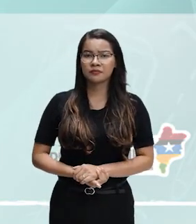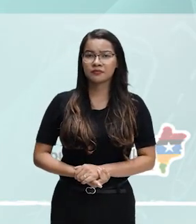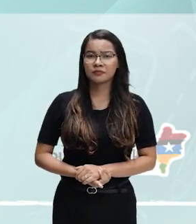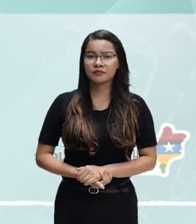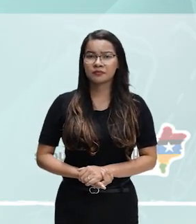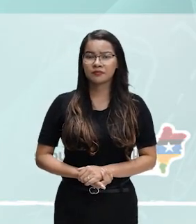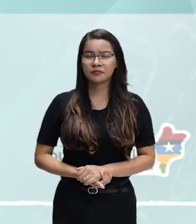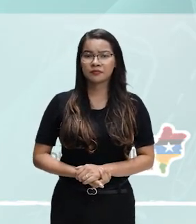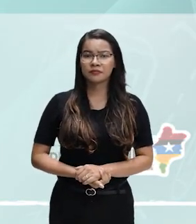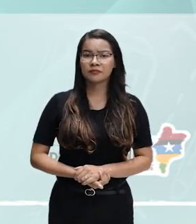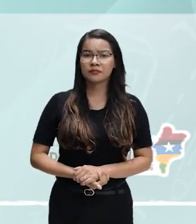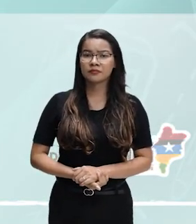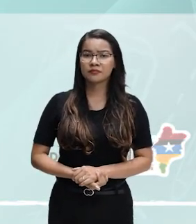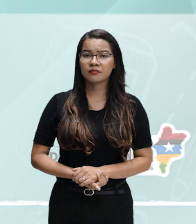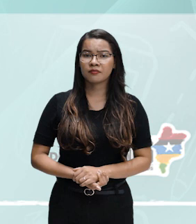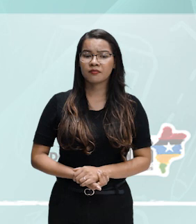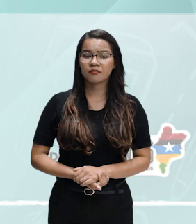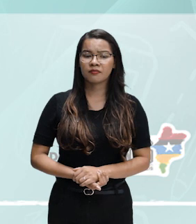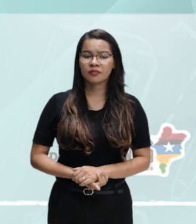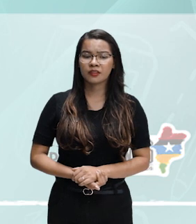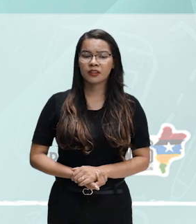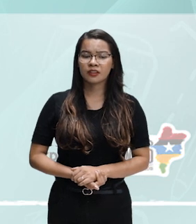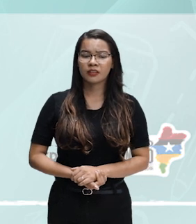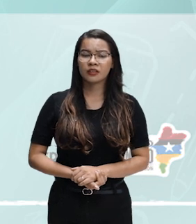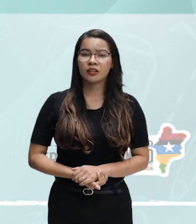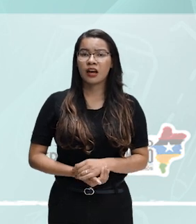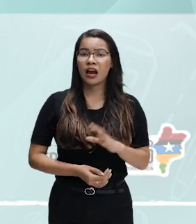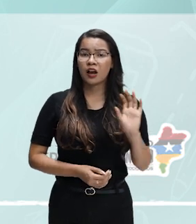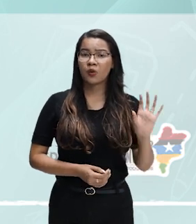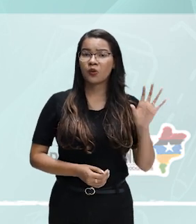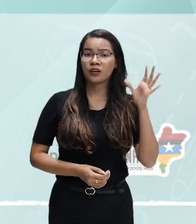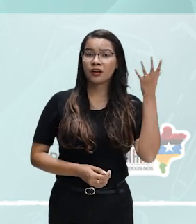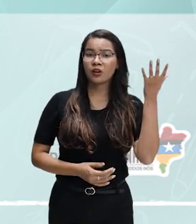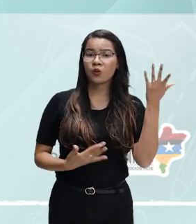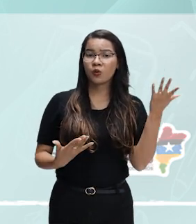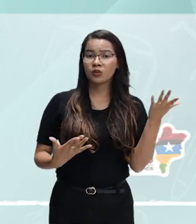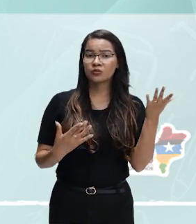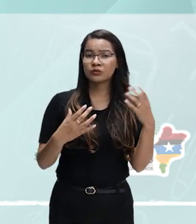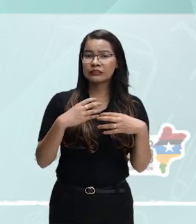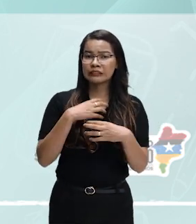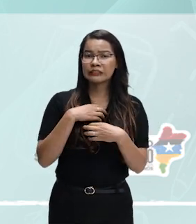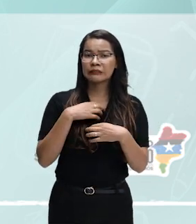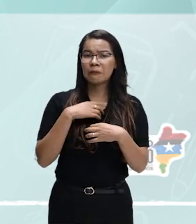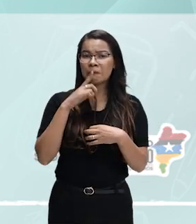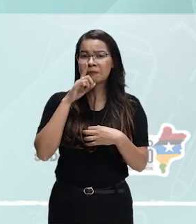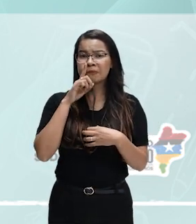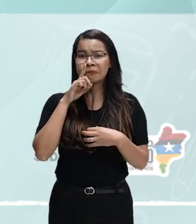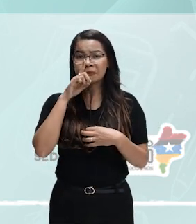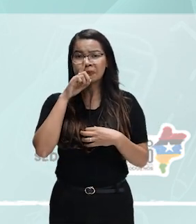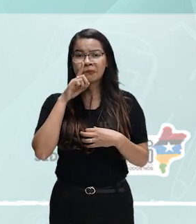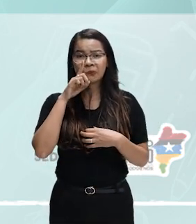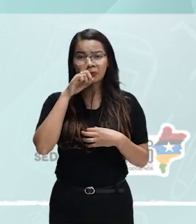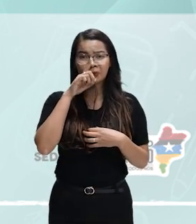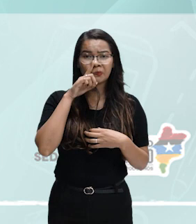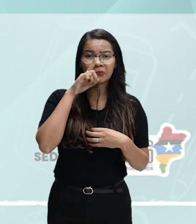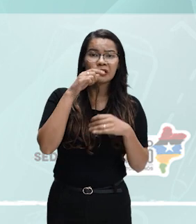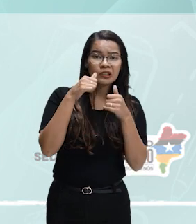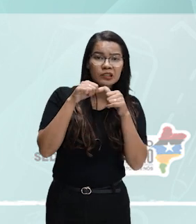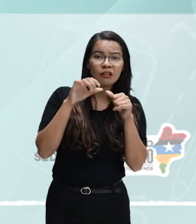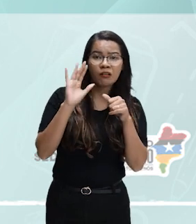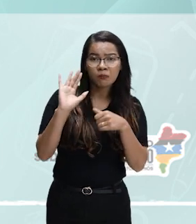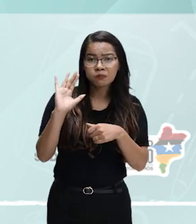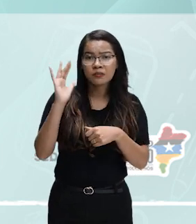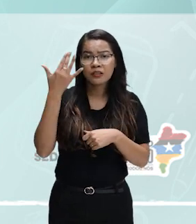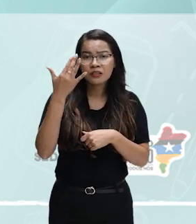o resultante desagregador que ocorre quando um sentimento de perigo que está muito presente entre as pessoas